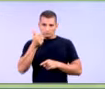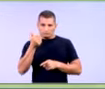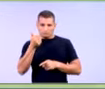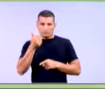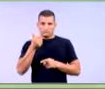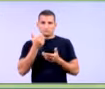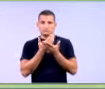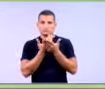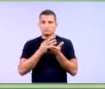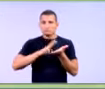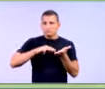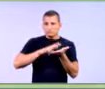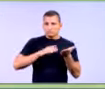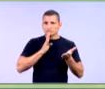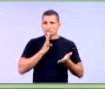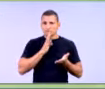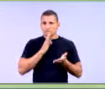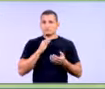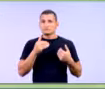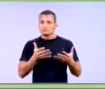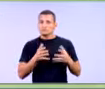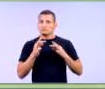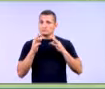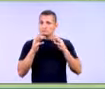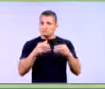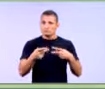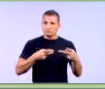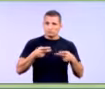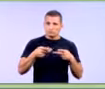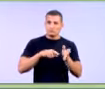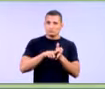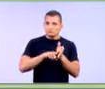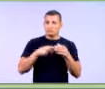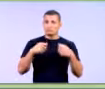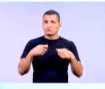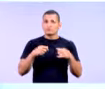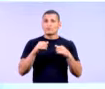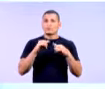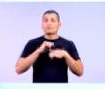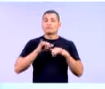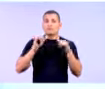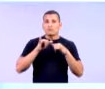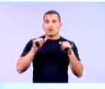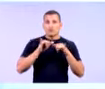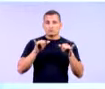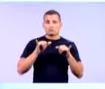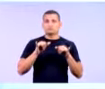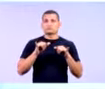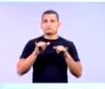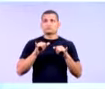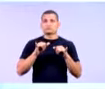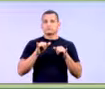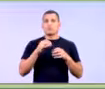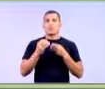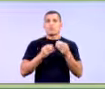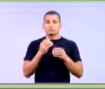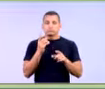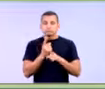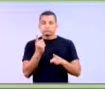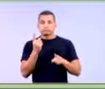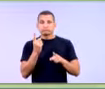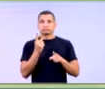Então, todo projeto de pesquisa você tem que informar para quem está lendo qual foi o caminho percorrido para chegar, né,